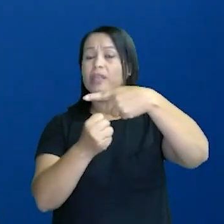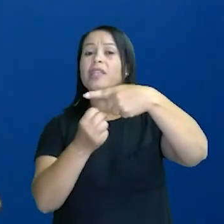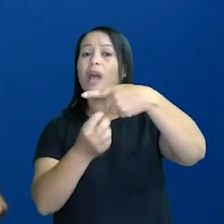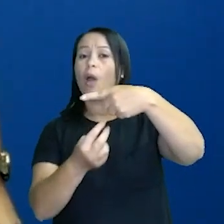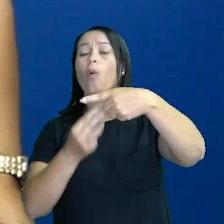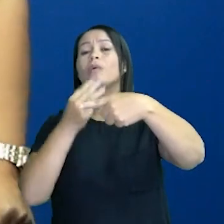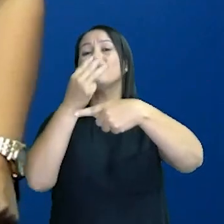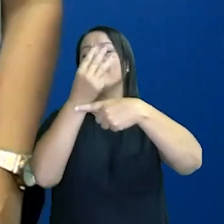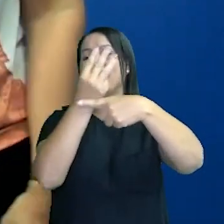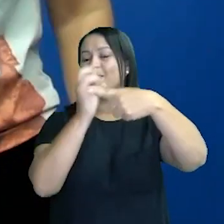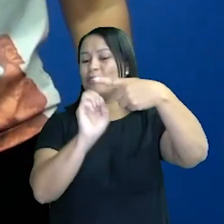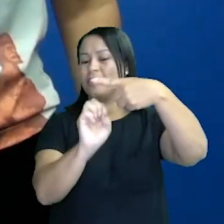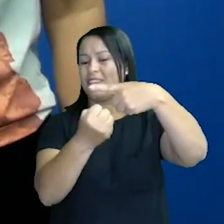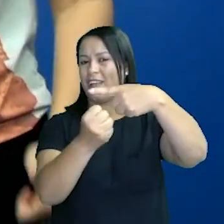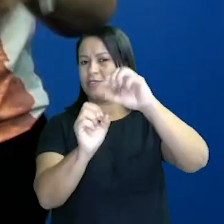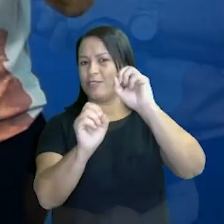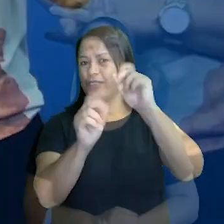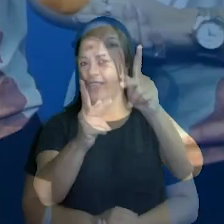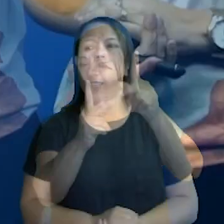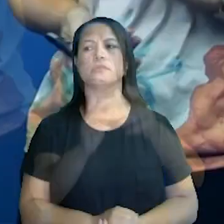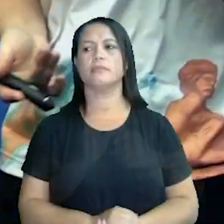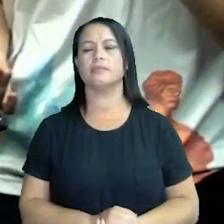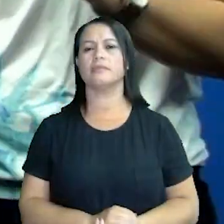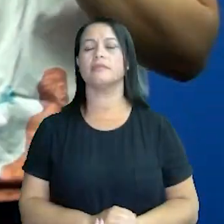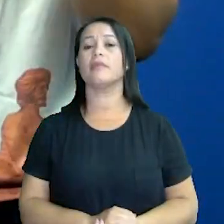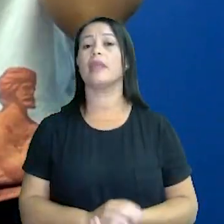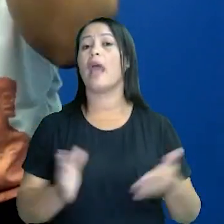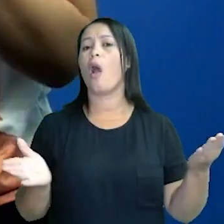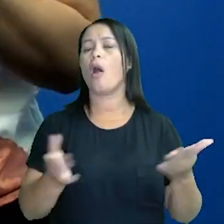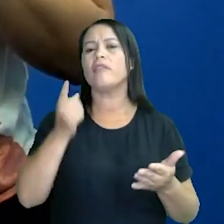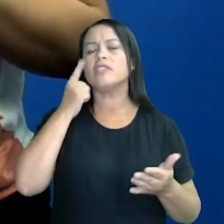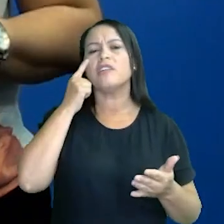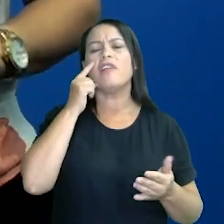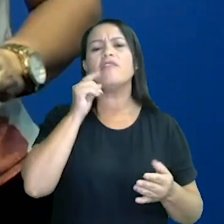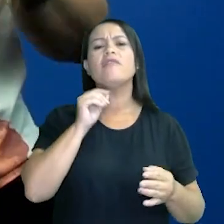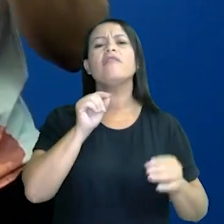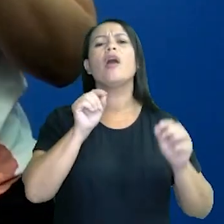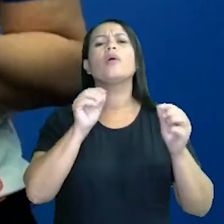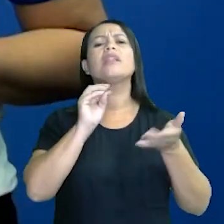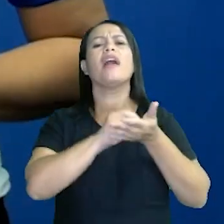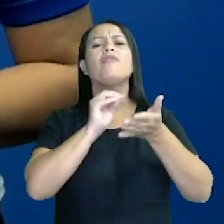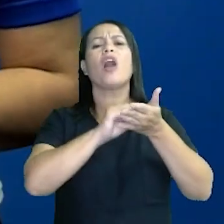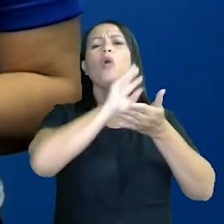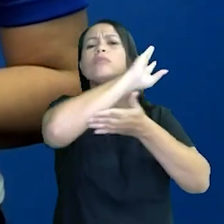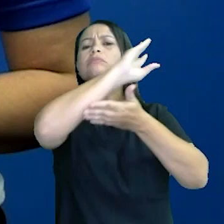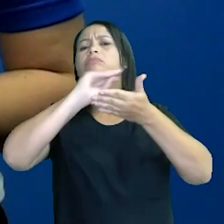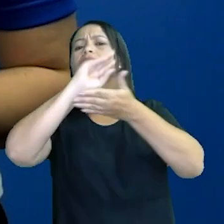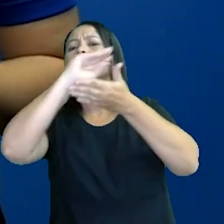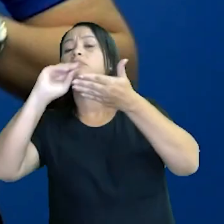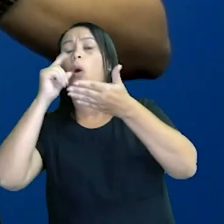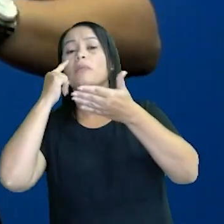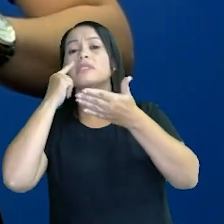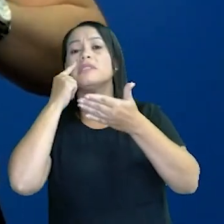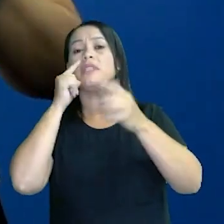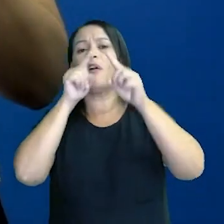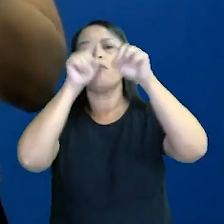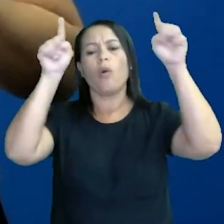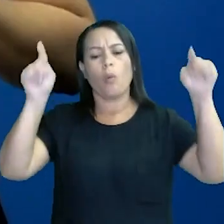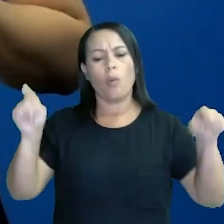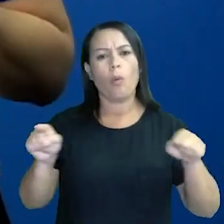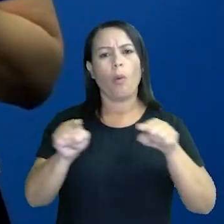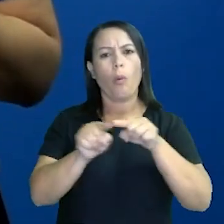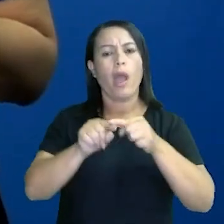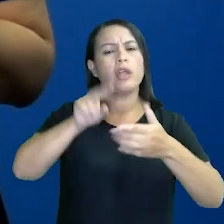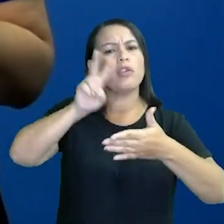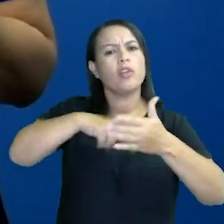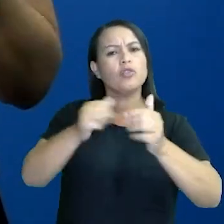3 oitavos, ok? Complete o quadro a seguir como se pede, tá certo? Então, eu vou fazer a leitura aqui